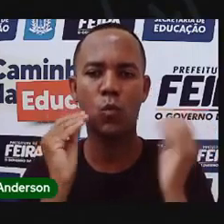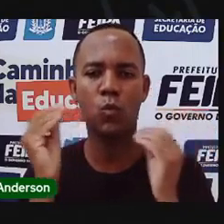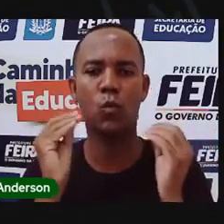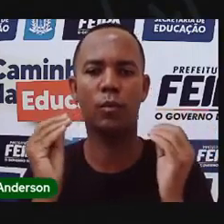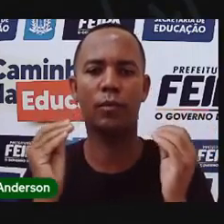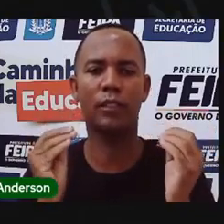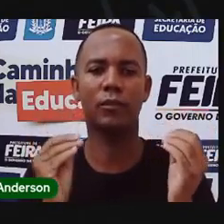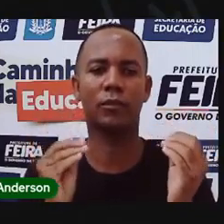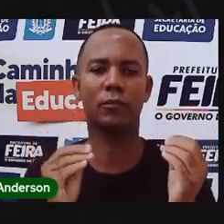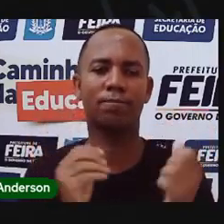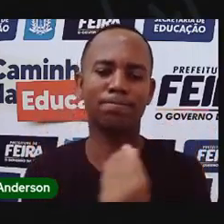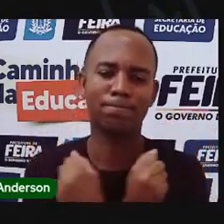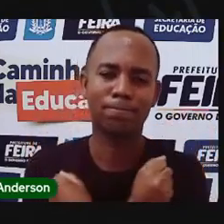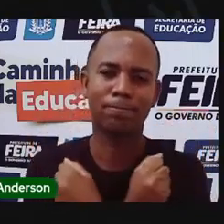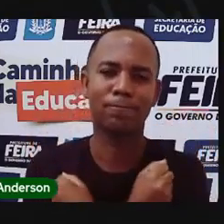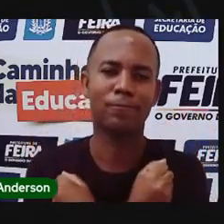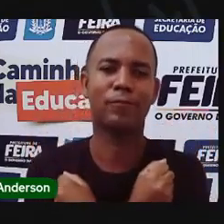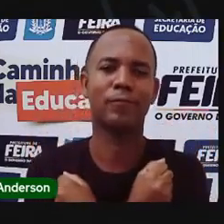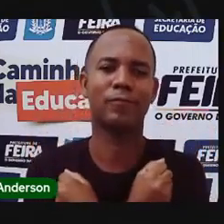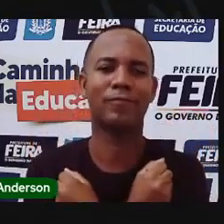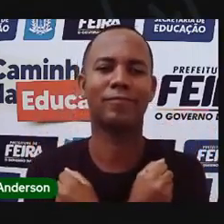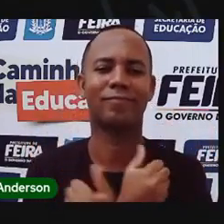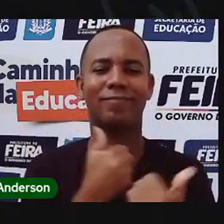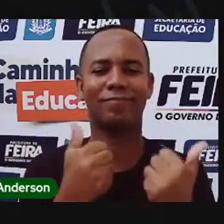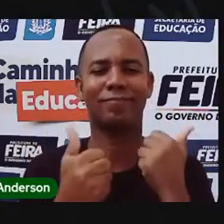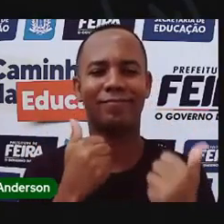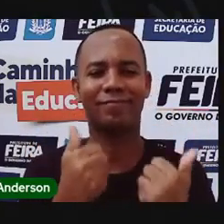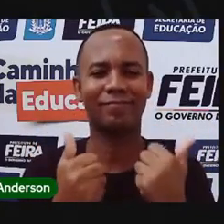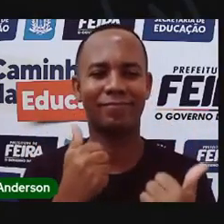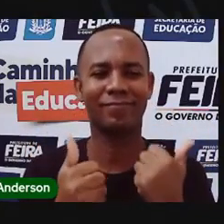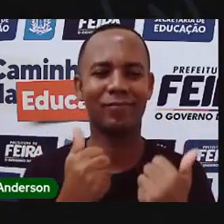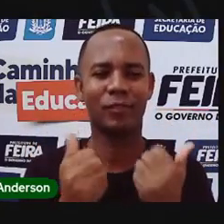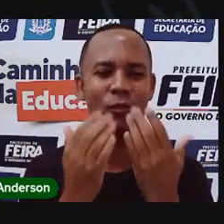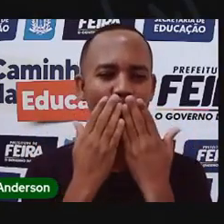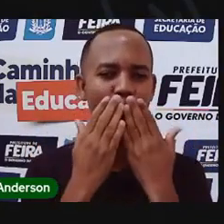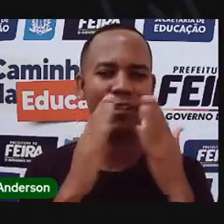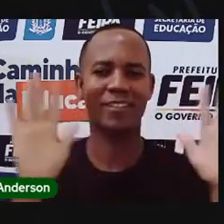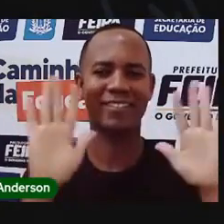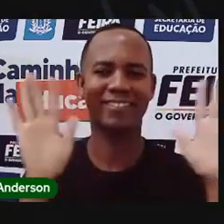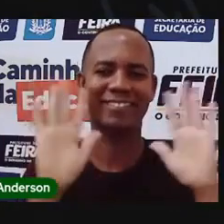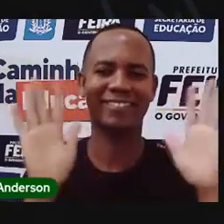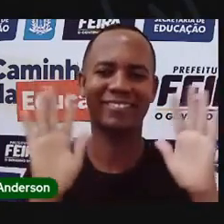uma vez, se cuidem, porque em breve vamos estar juntos mais uma vez. Beijo!